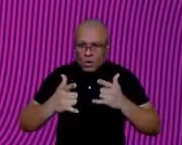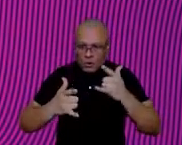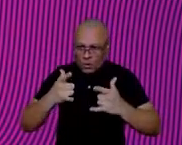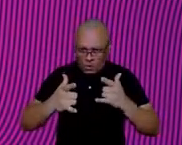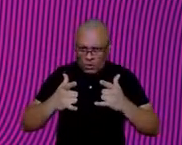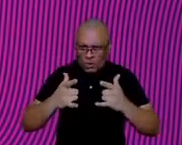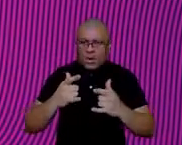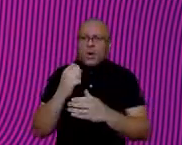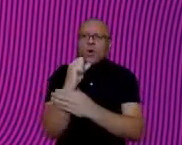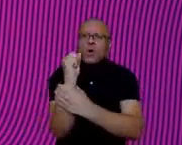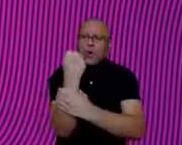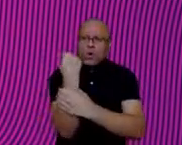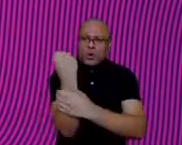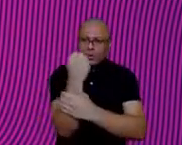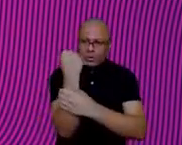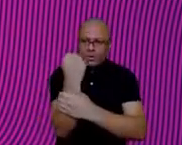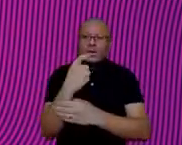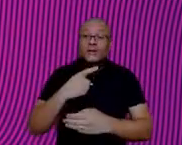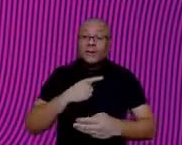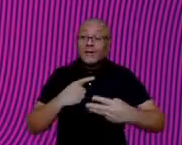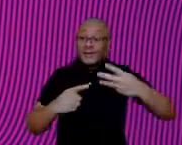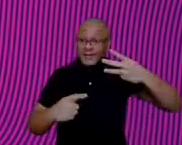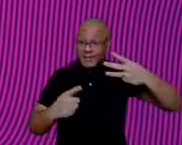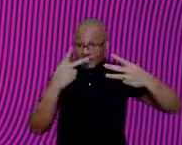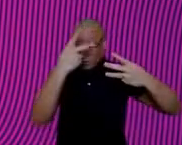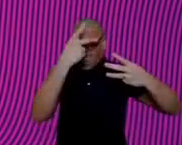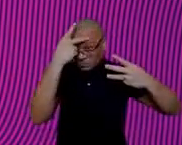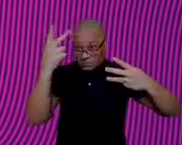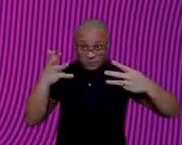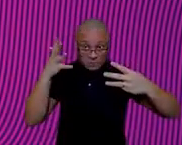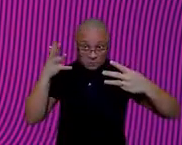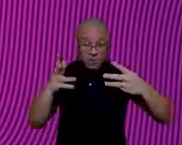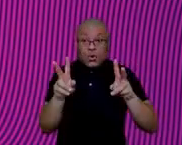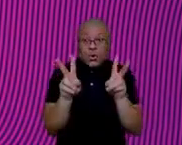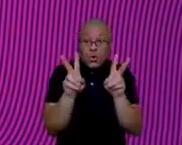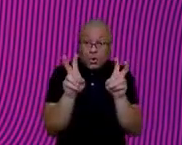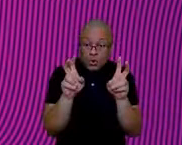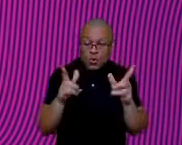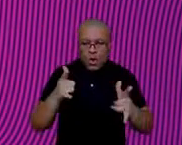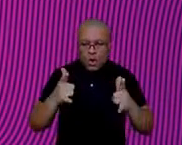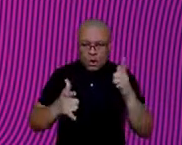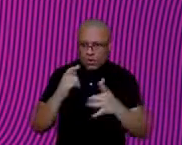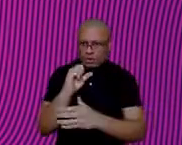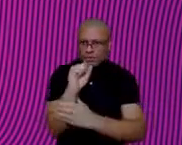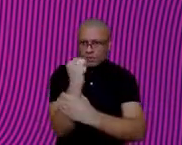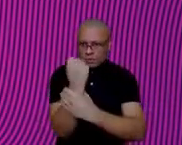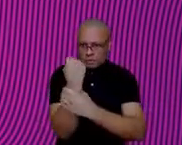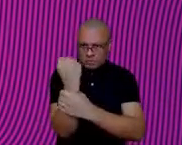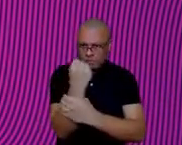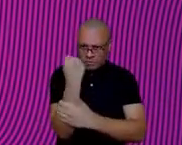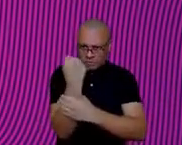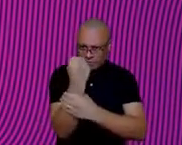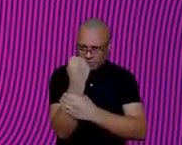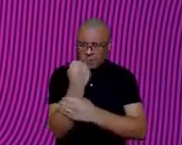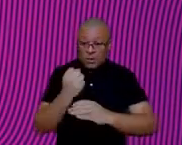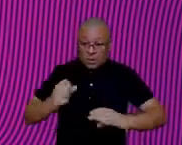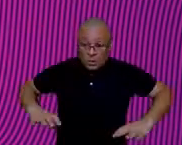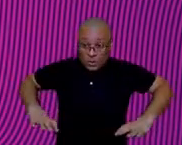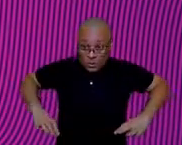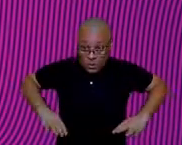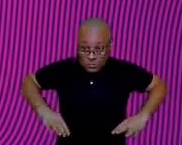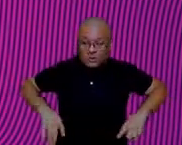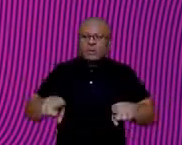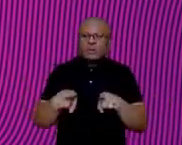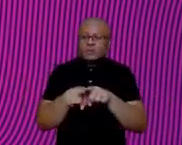Teremos três palestras, uma sobre cirurgia robótica nas artroplastias do quadril, a segunda